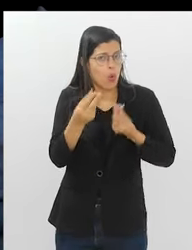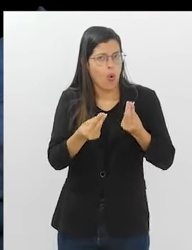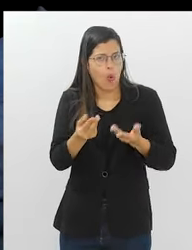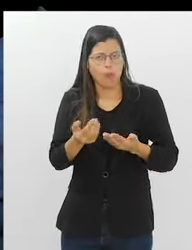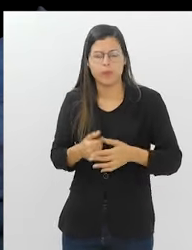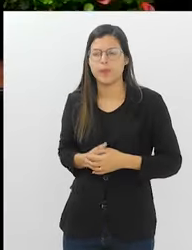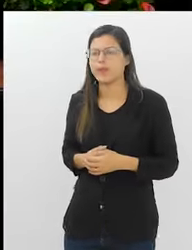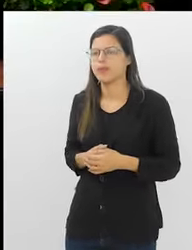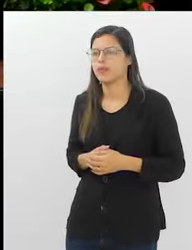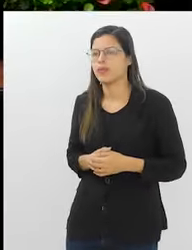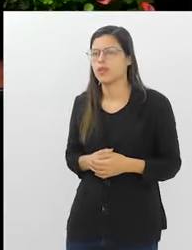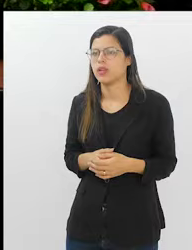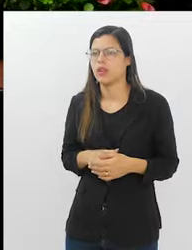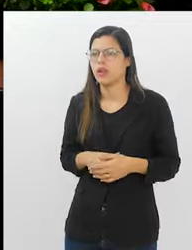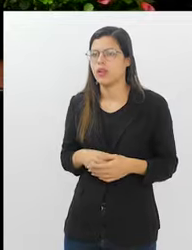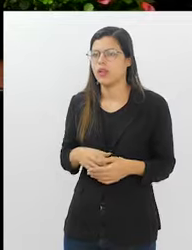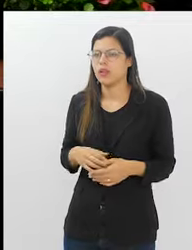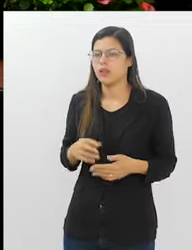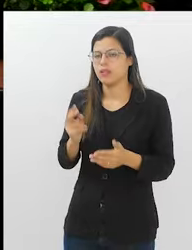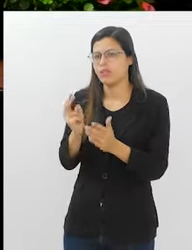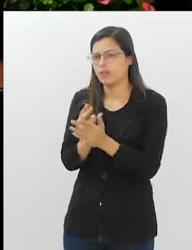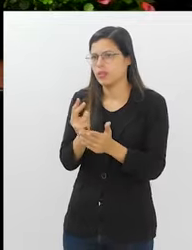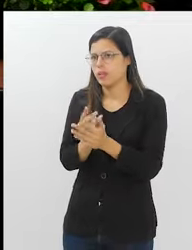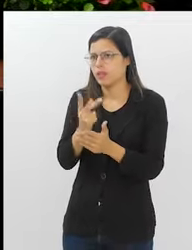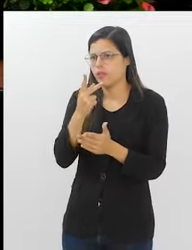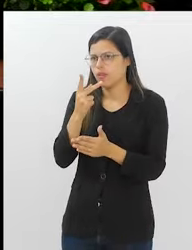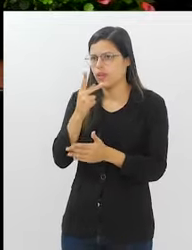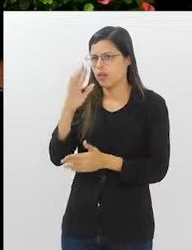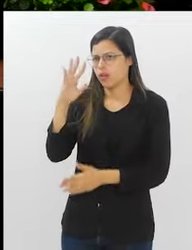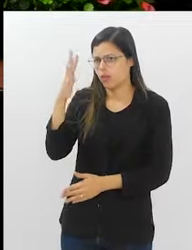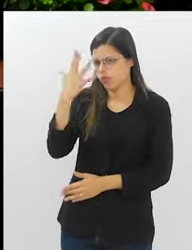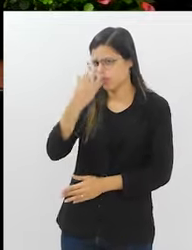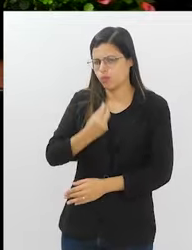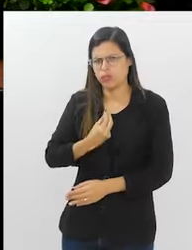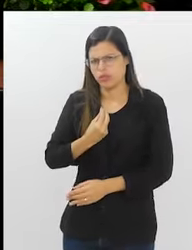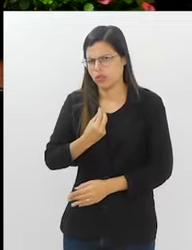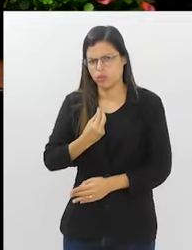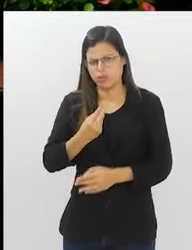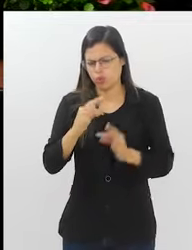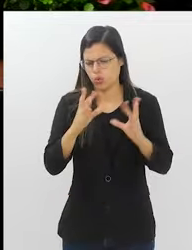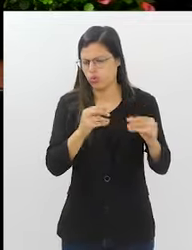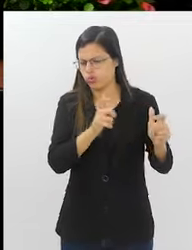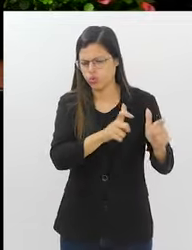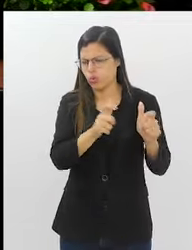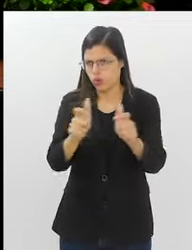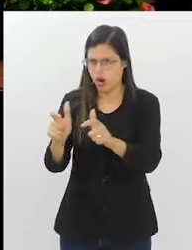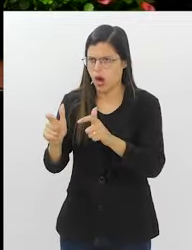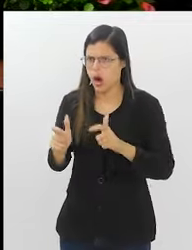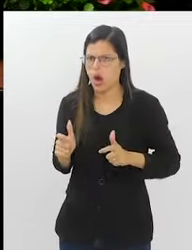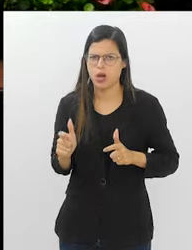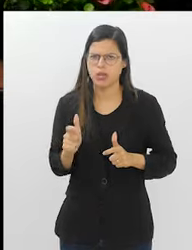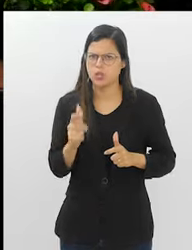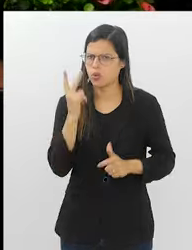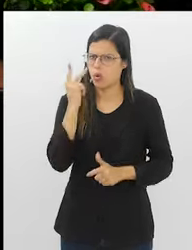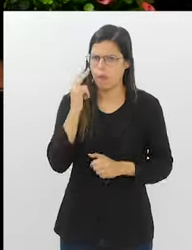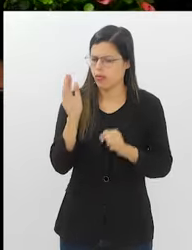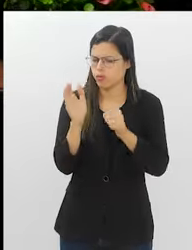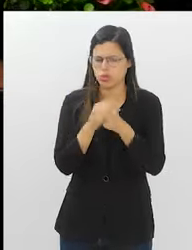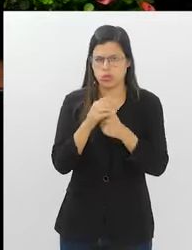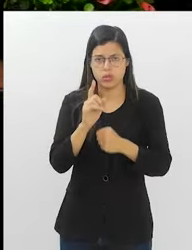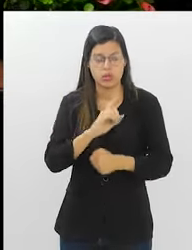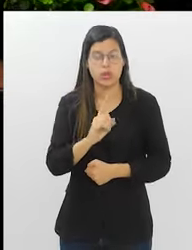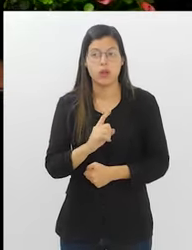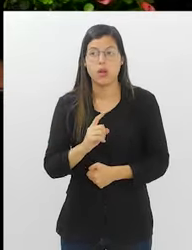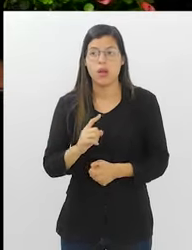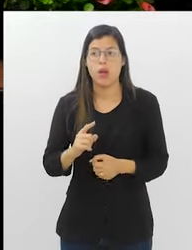era isso? Era mais no tom, as pessoas levavam. Eu sempre falei do espiritismo onde eu estava, com toda a franqueza, sem esconder nada.